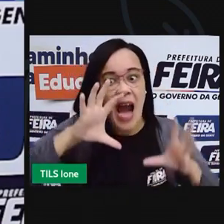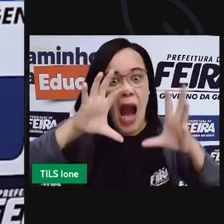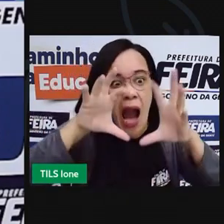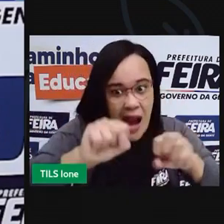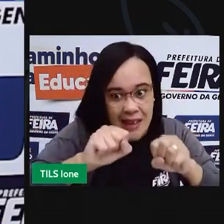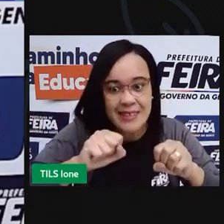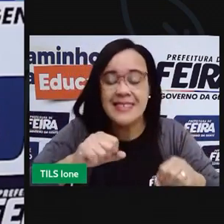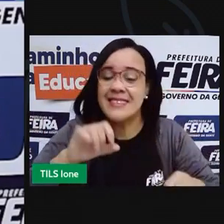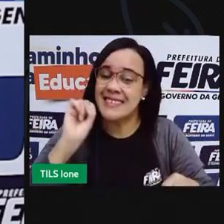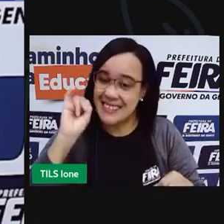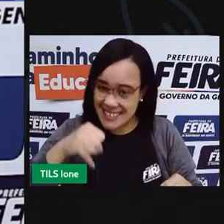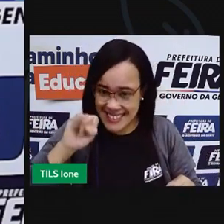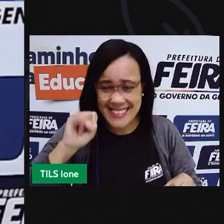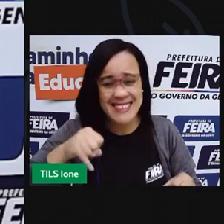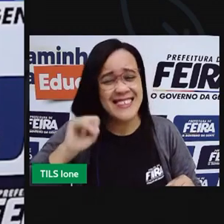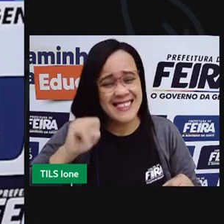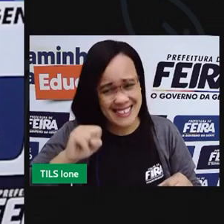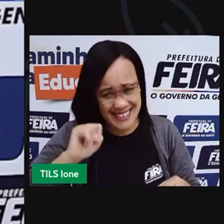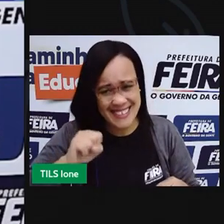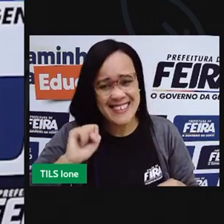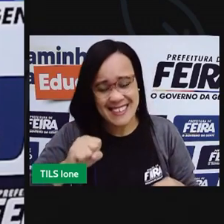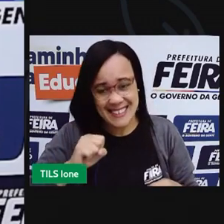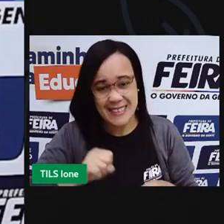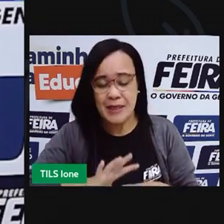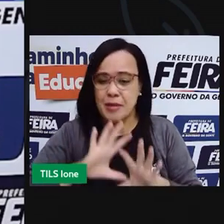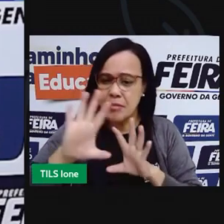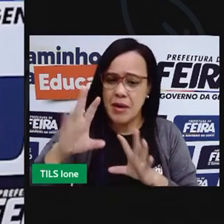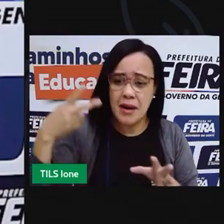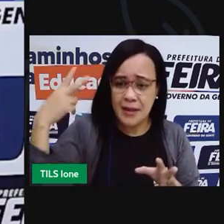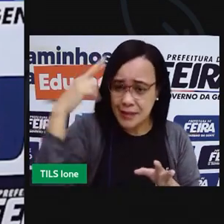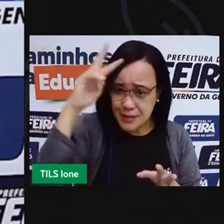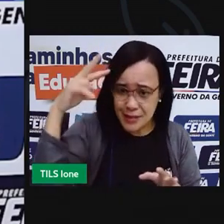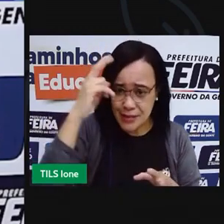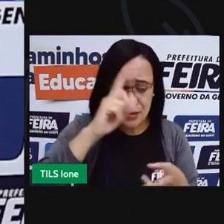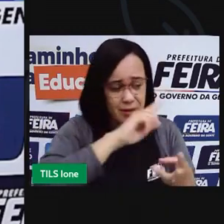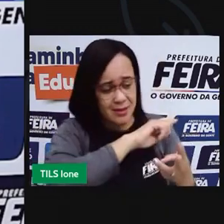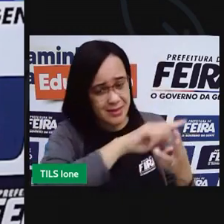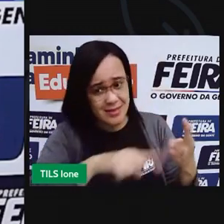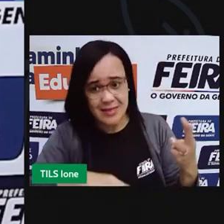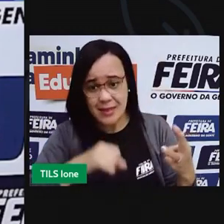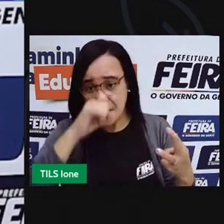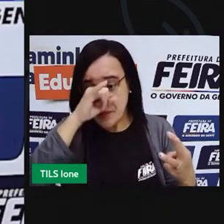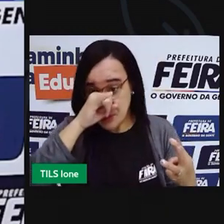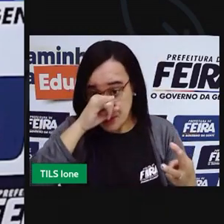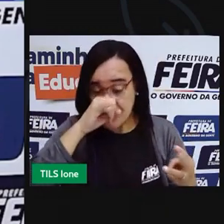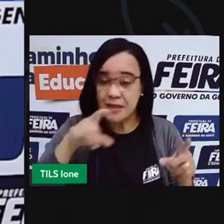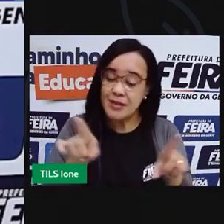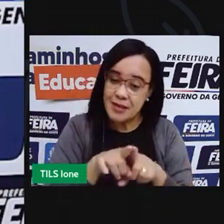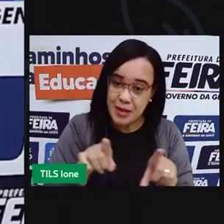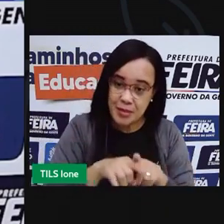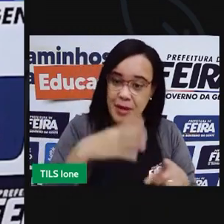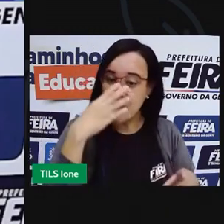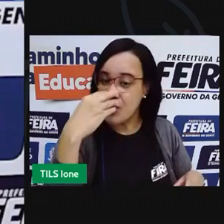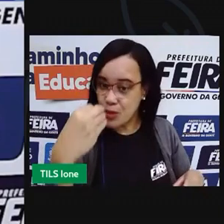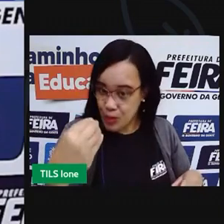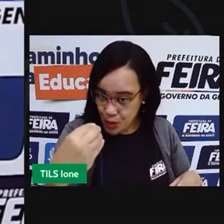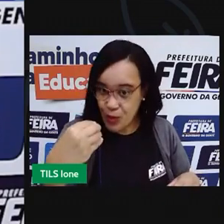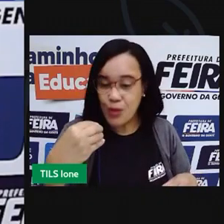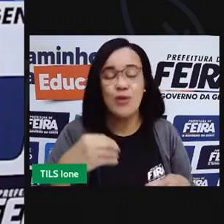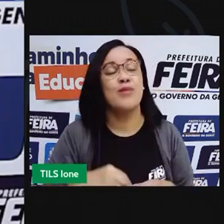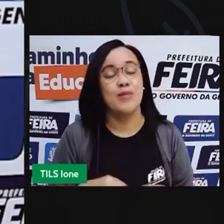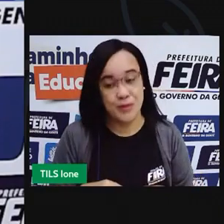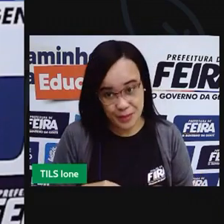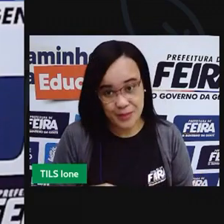Mas essa história, apesar de ter os mesmos personagens da história, os três